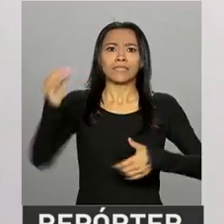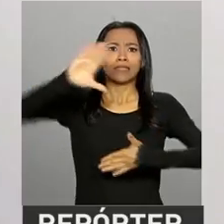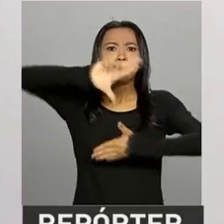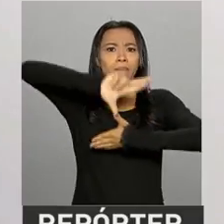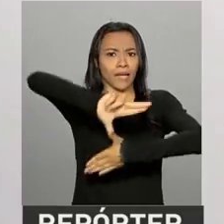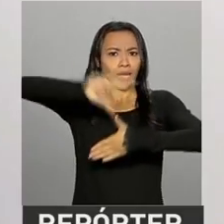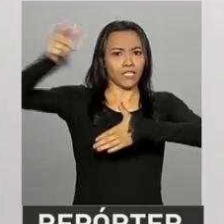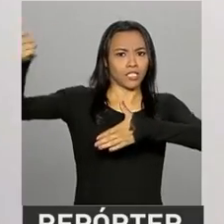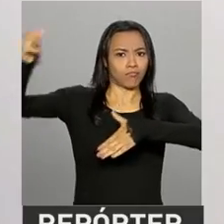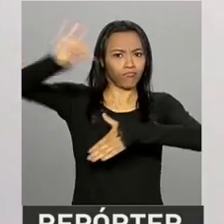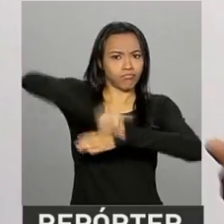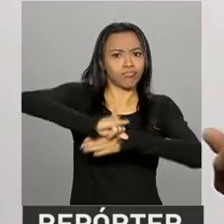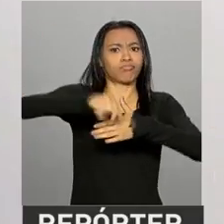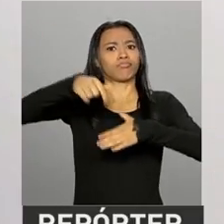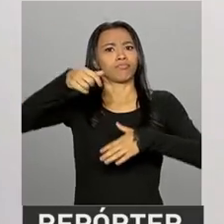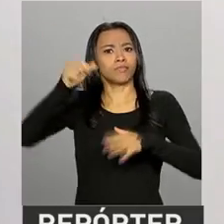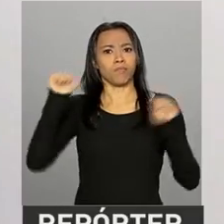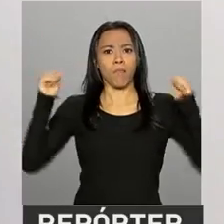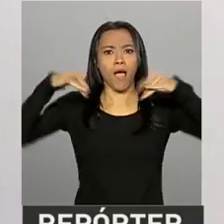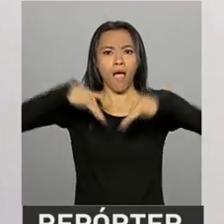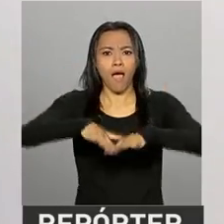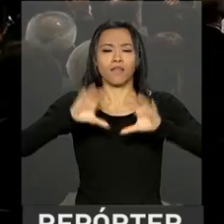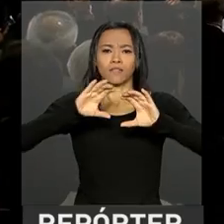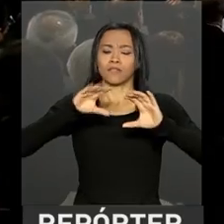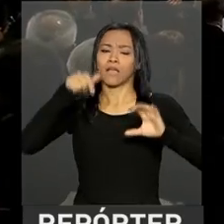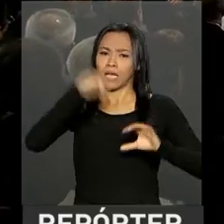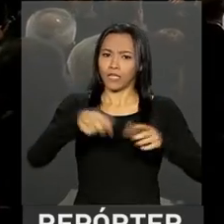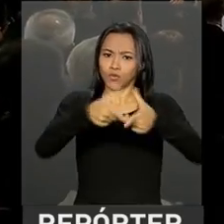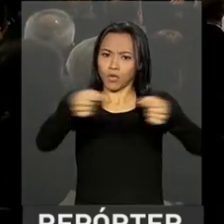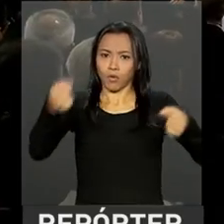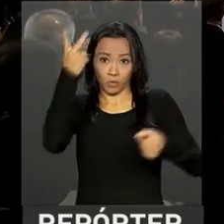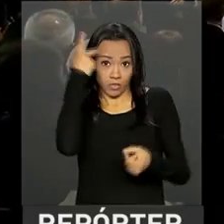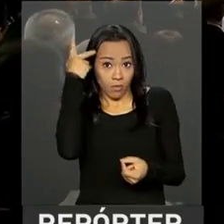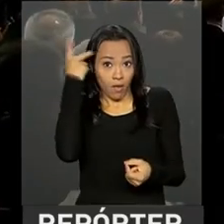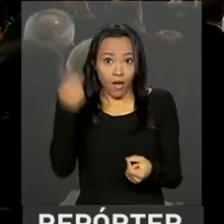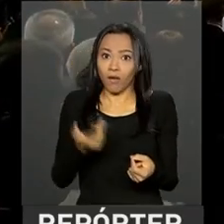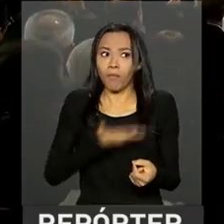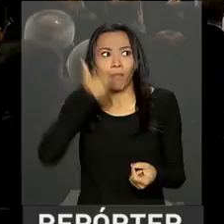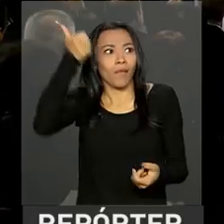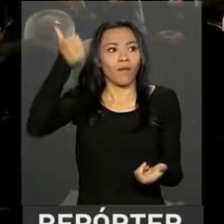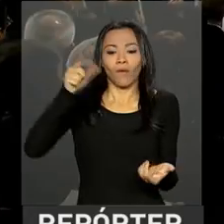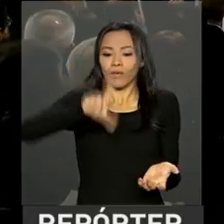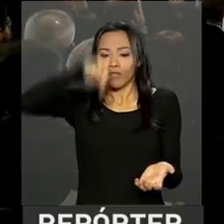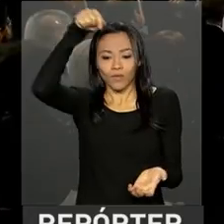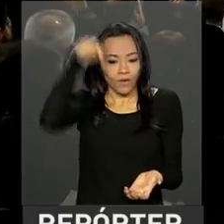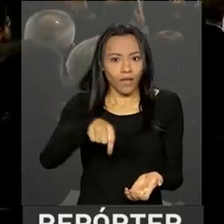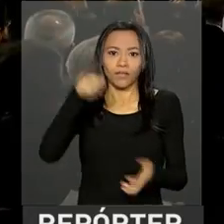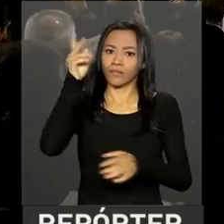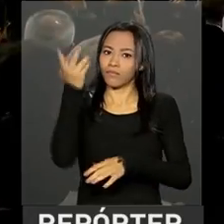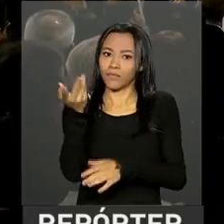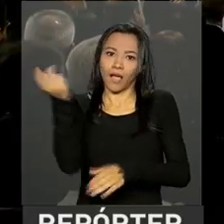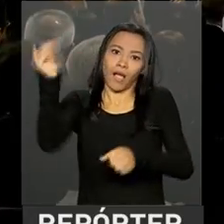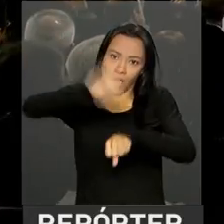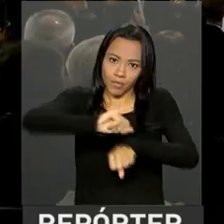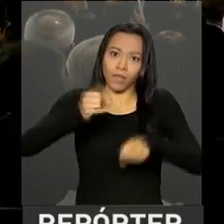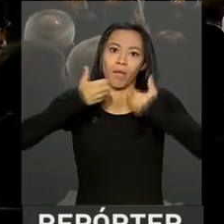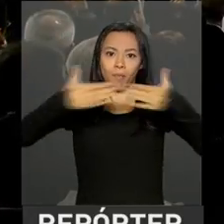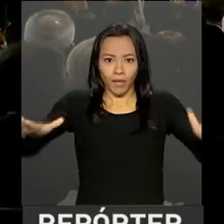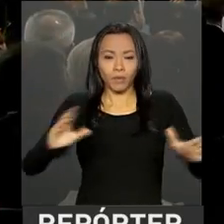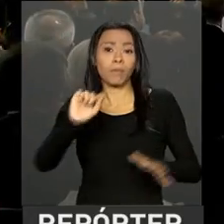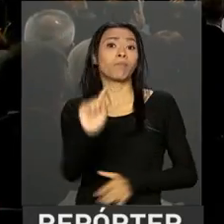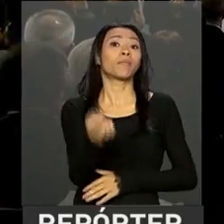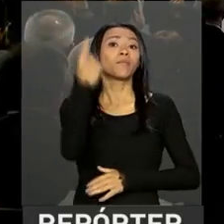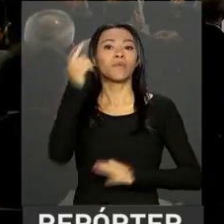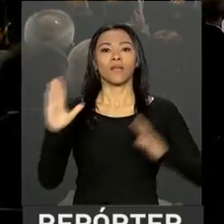latina com a maior comunidade nipônica fora do japão não havia local mais adequado do que a capital paulista para a abertura da